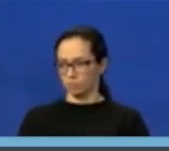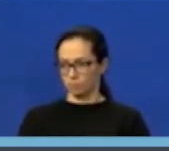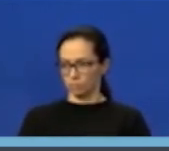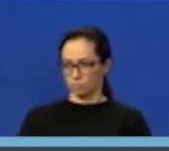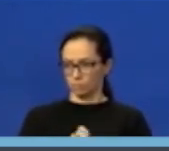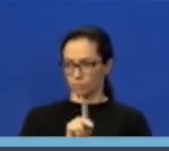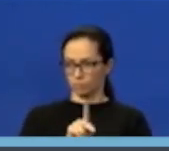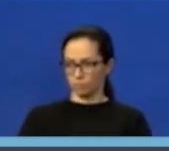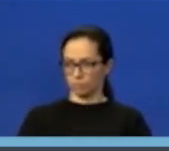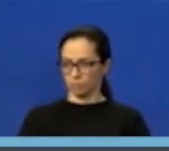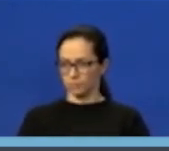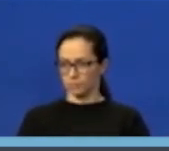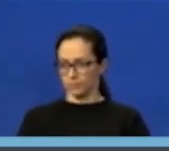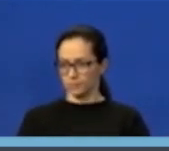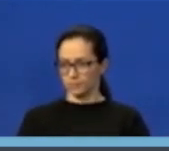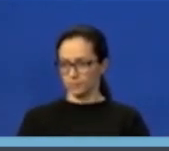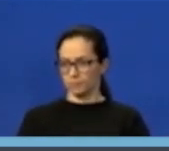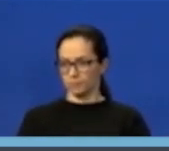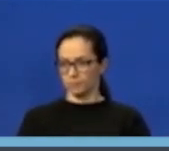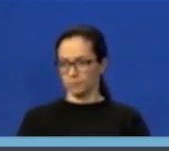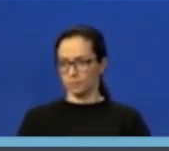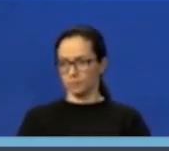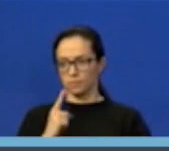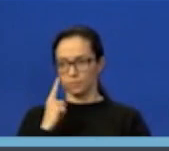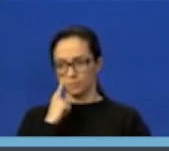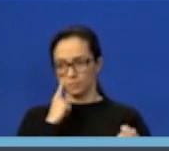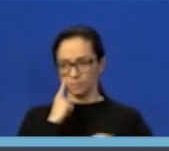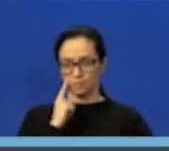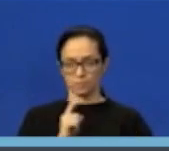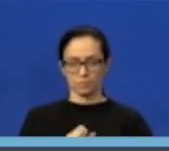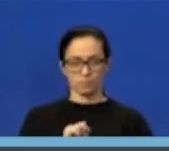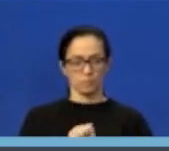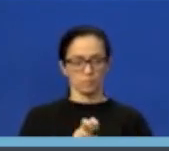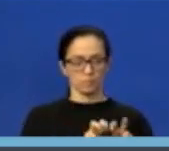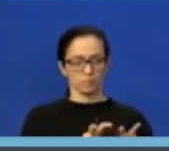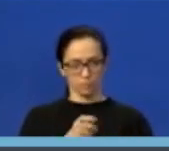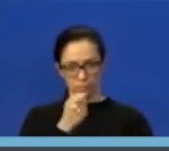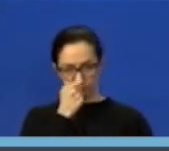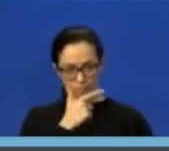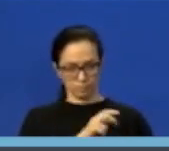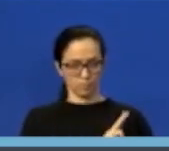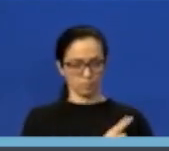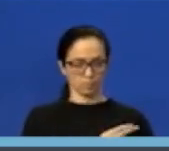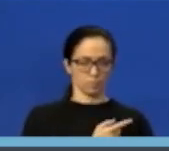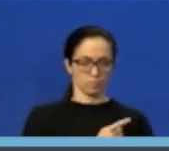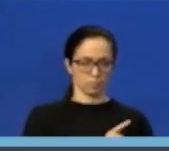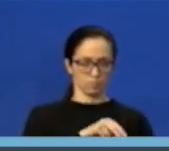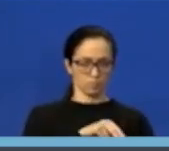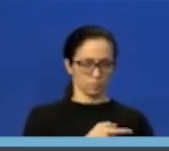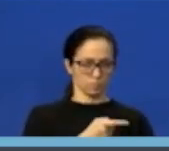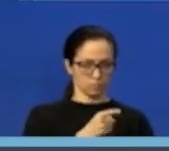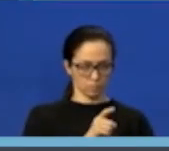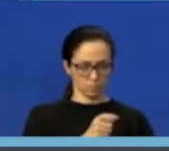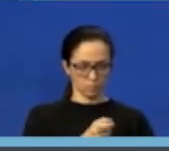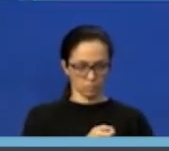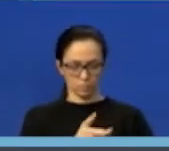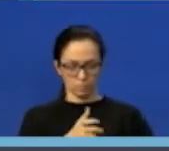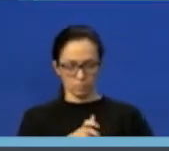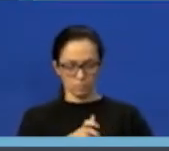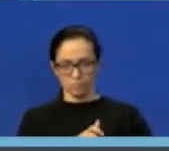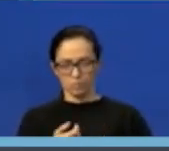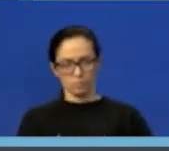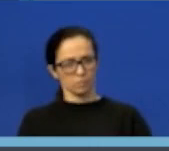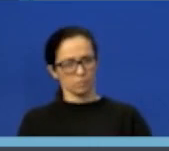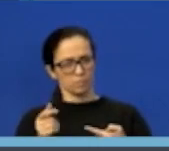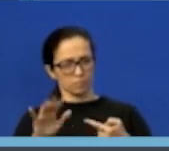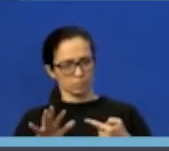remissão dessa infecção. Também como diagnóstico para o vírus H1N1, também é uma indicação. O método de coleta tem como vantagem baixo